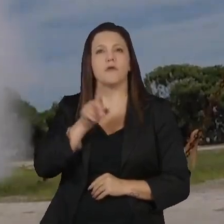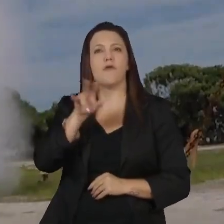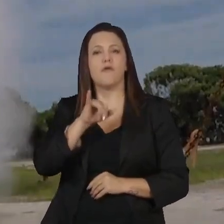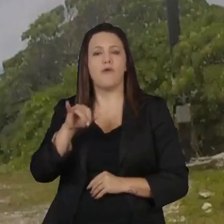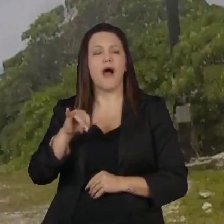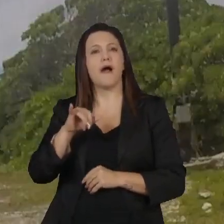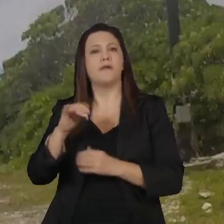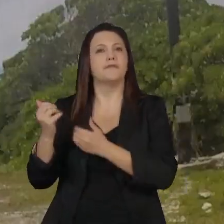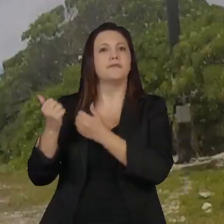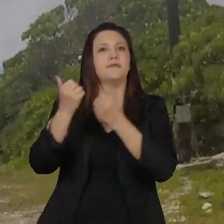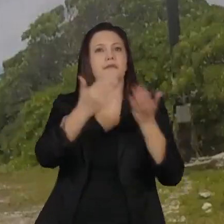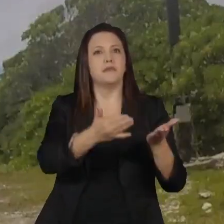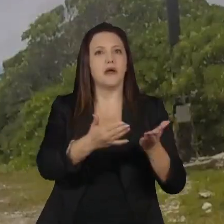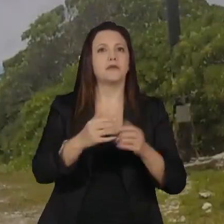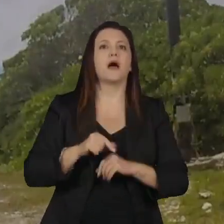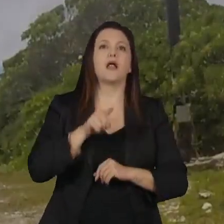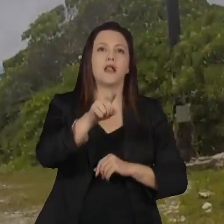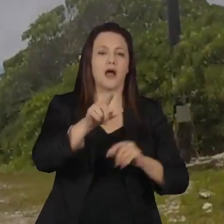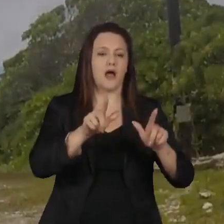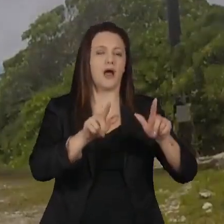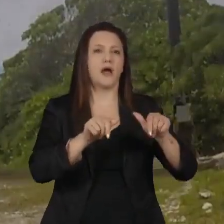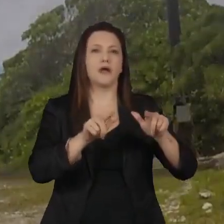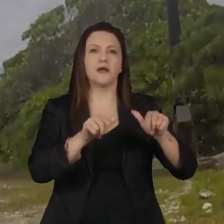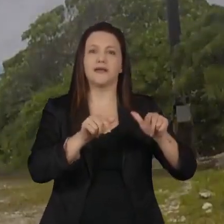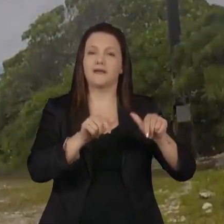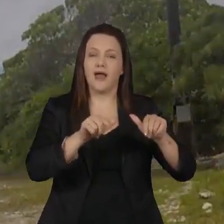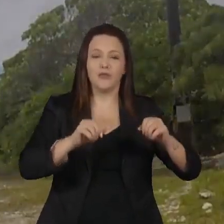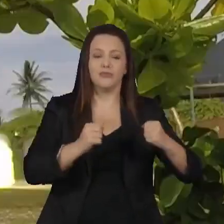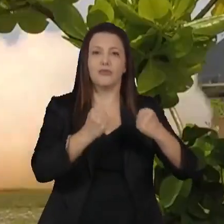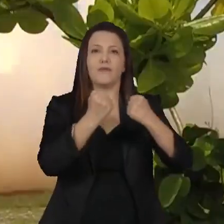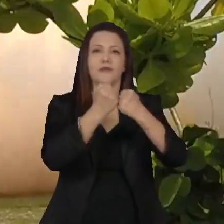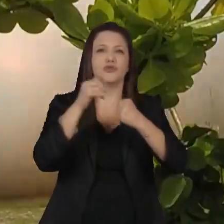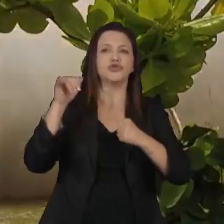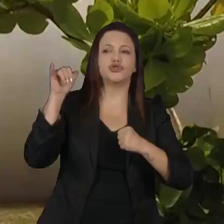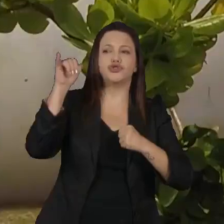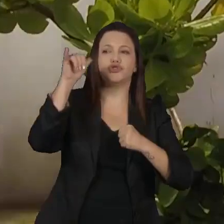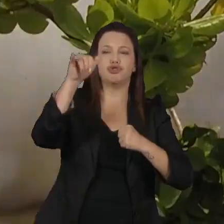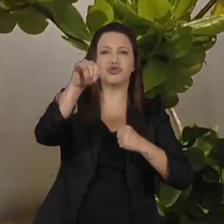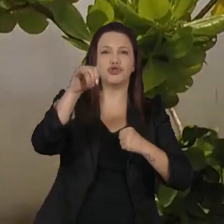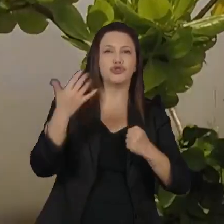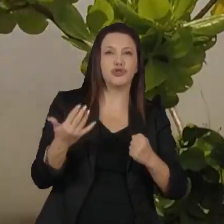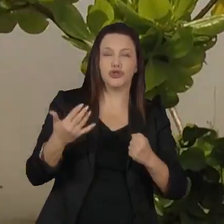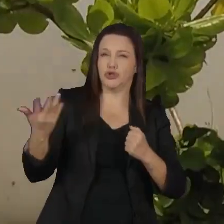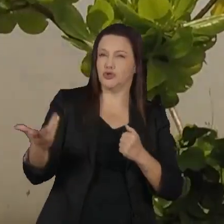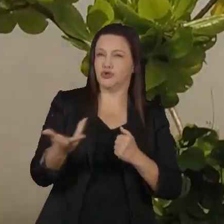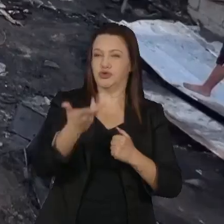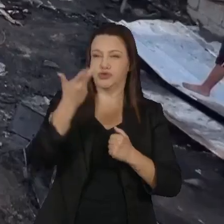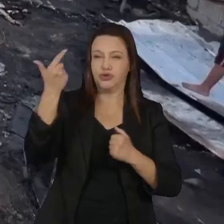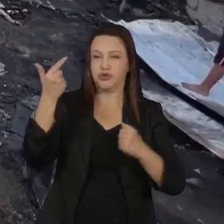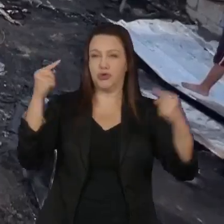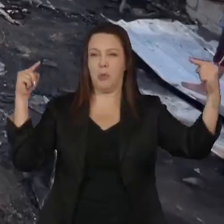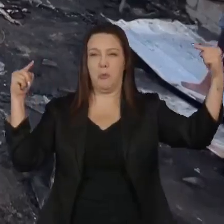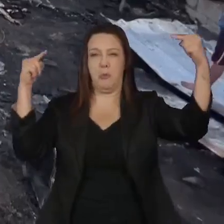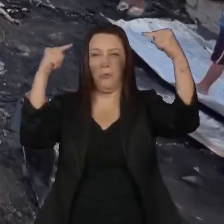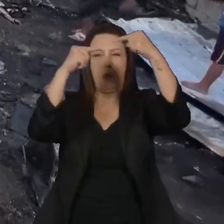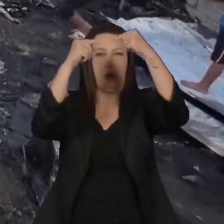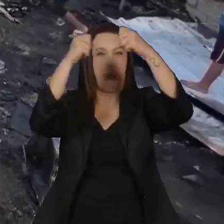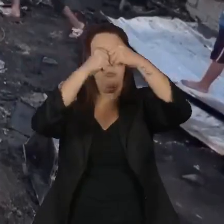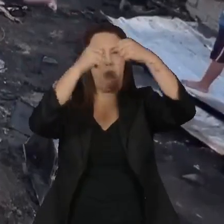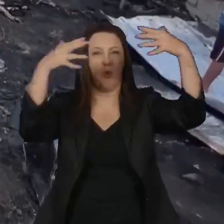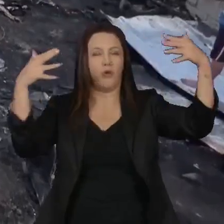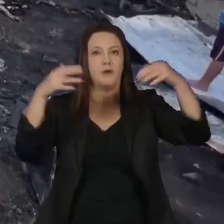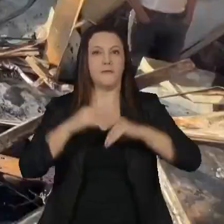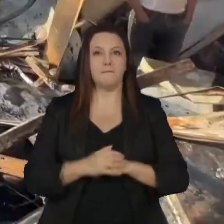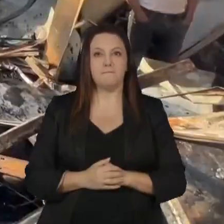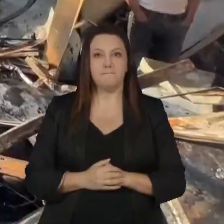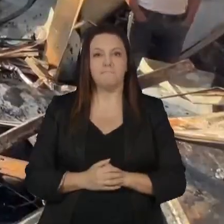para Israel um equipamento de defesa antiaérea ainda mais moderno e potente. Na faixa de Gaza,